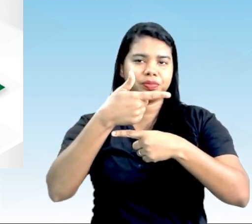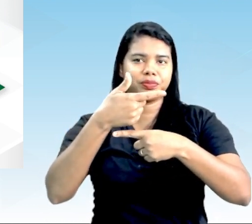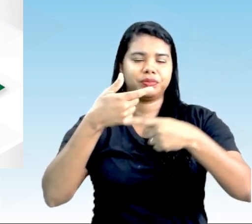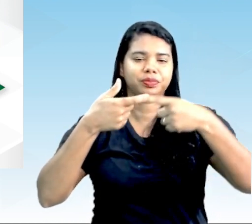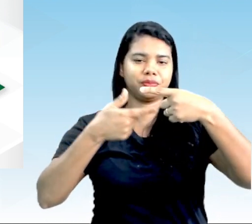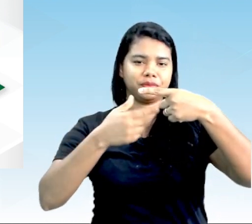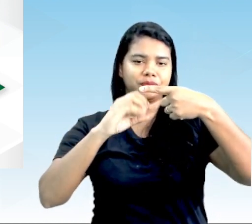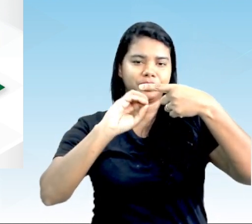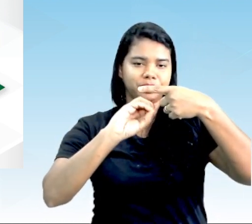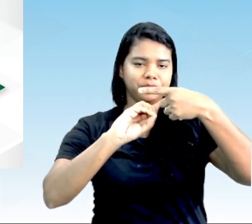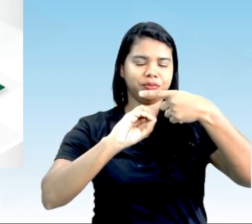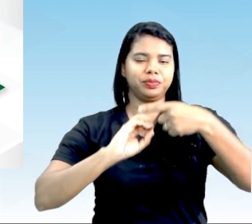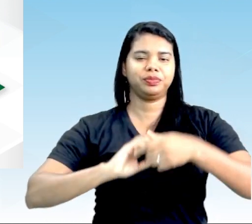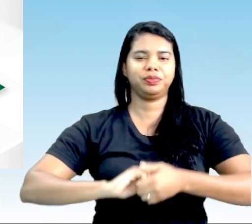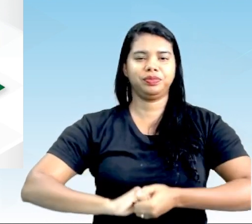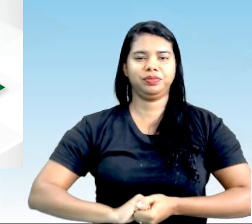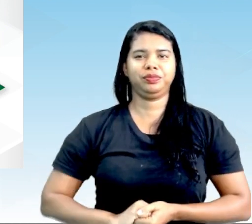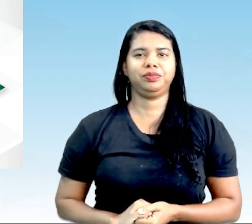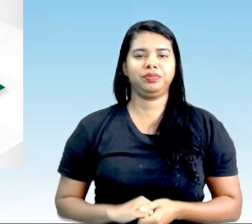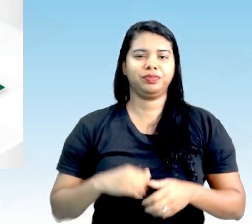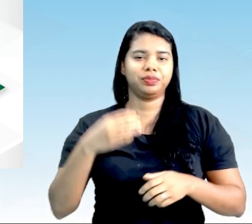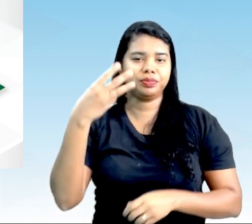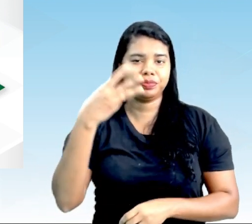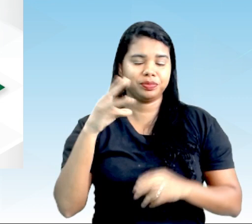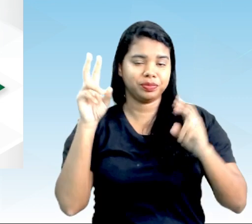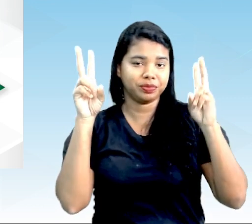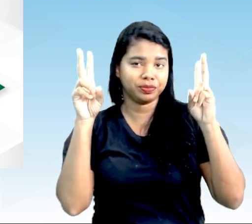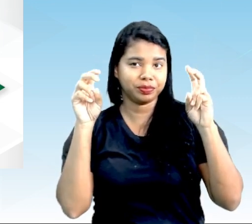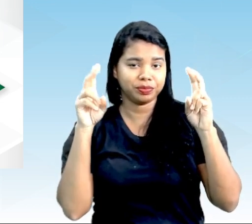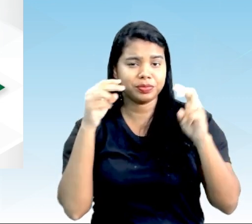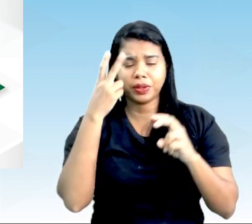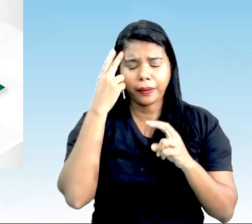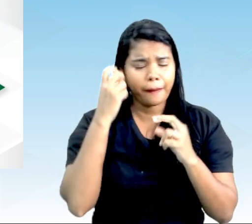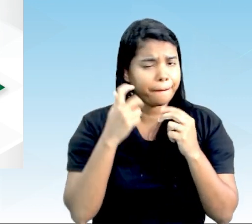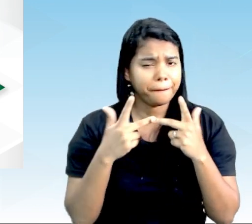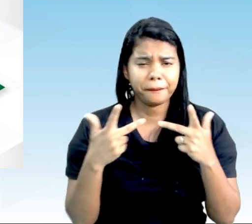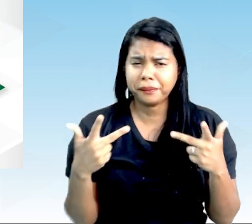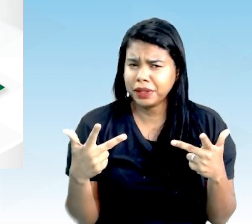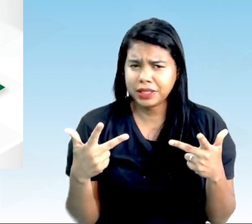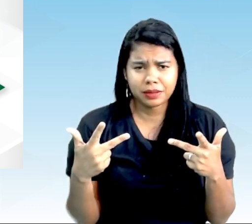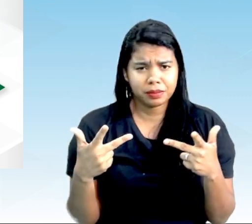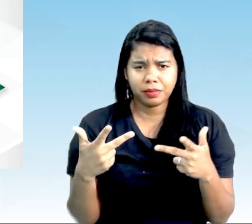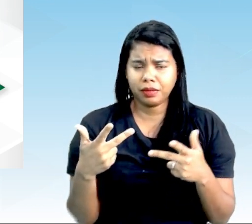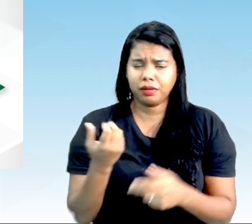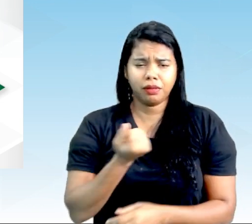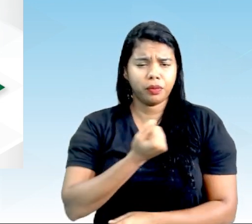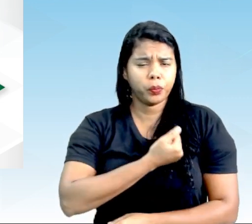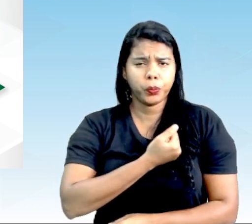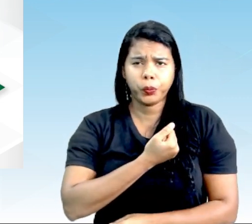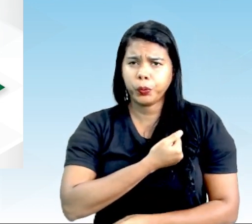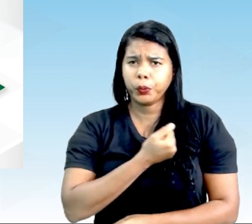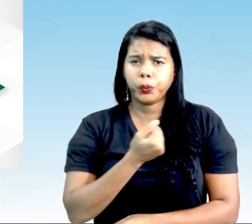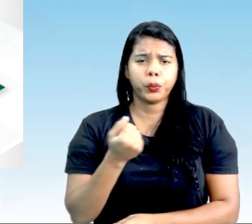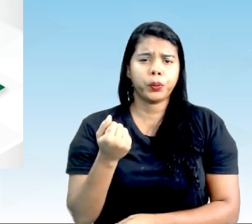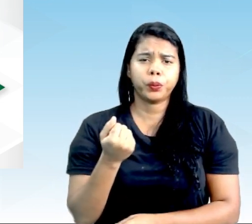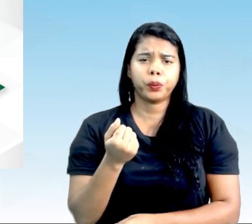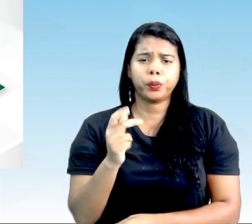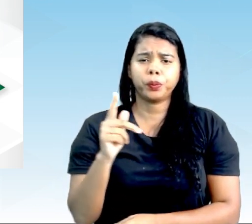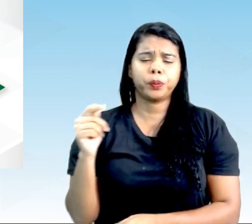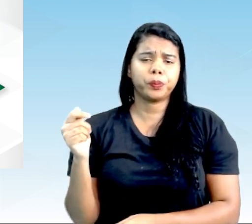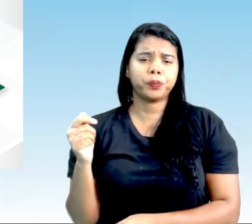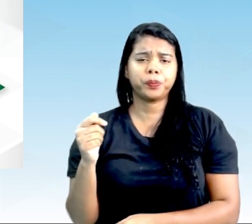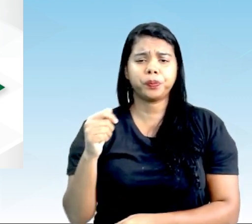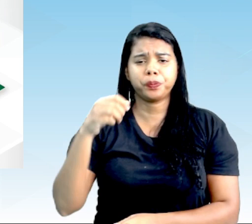para o 20, ou seja, 3 termos que significam a mesma coisa. Numerador, parte,